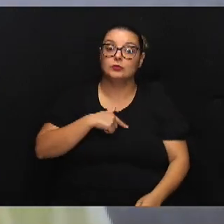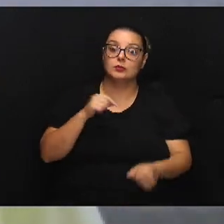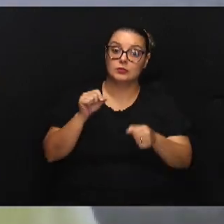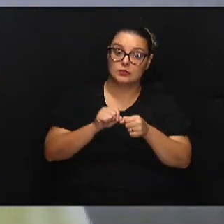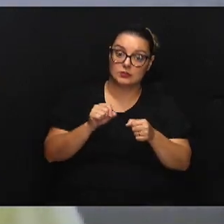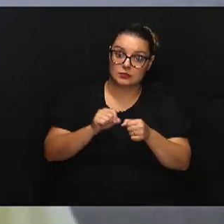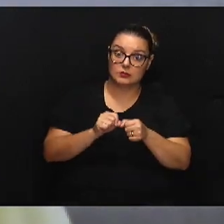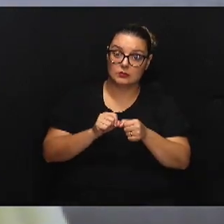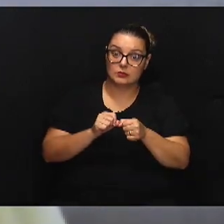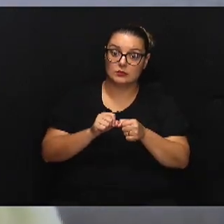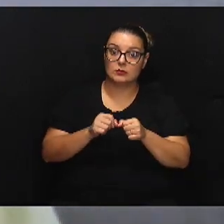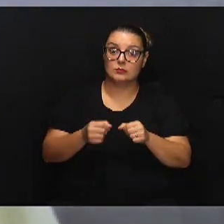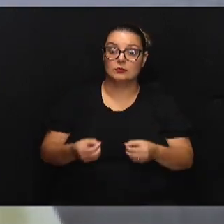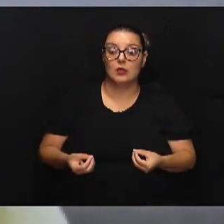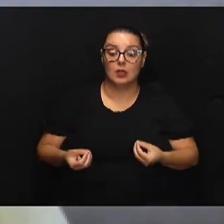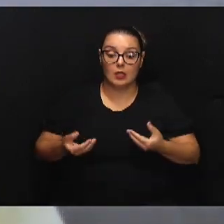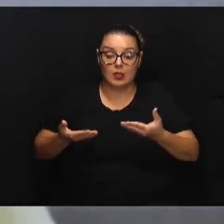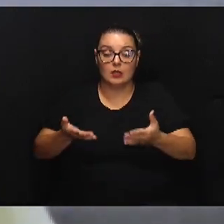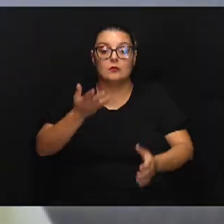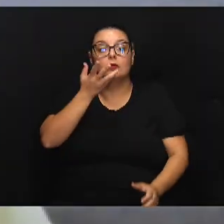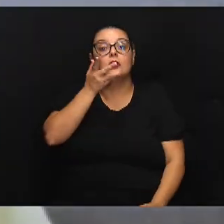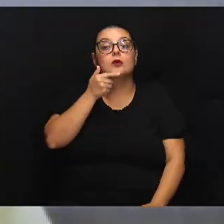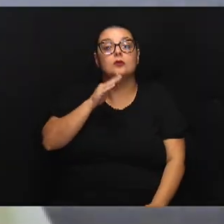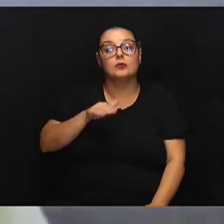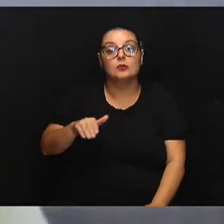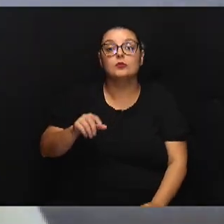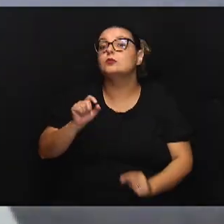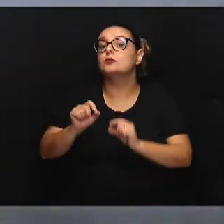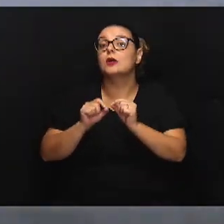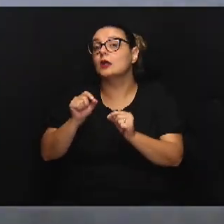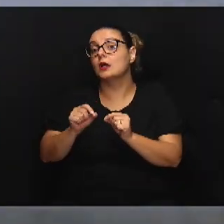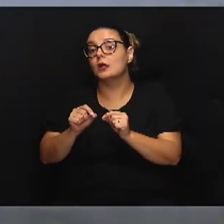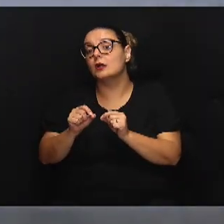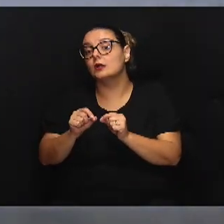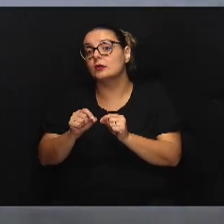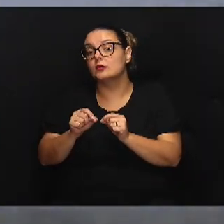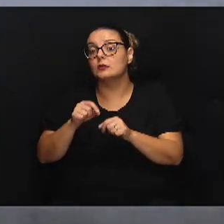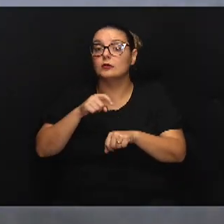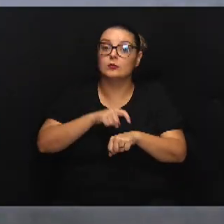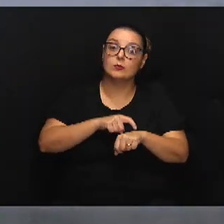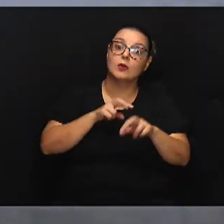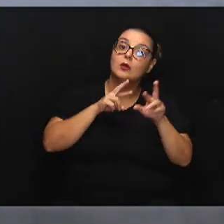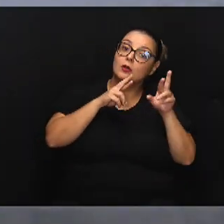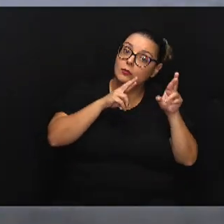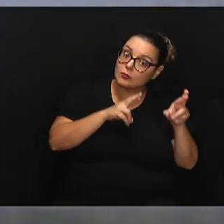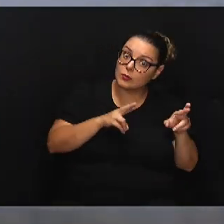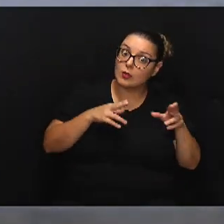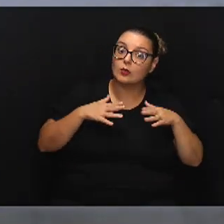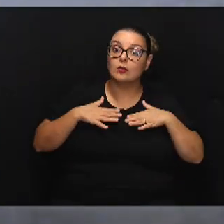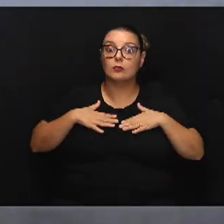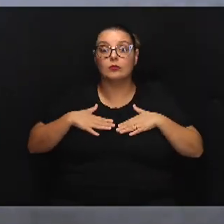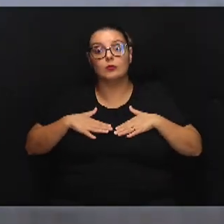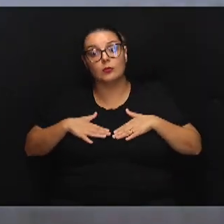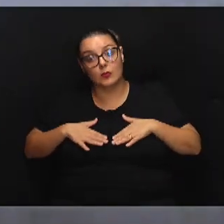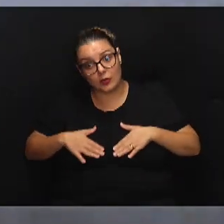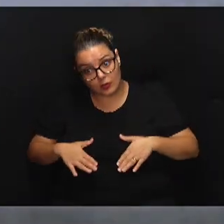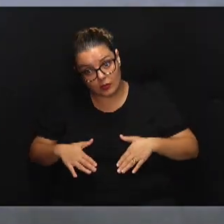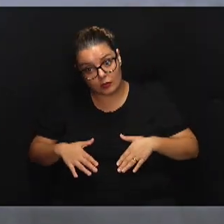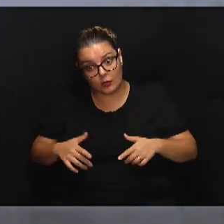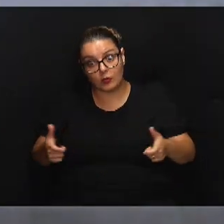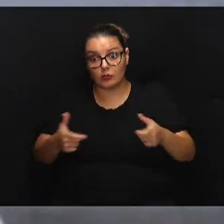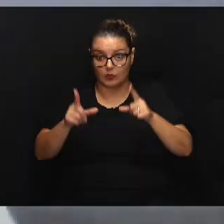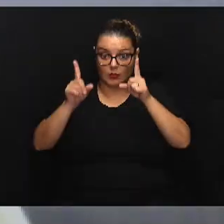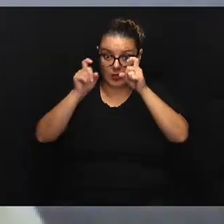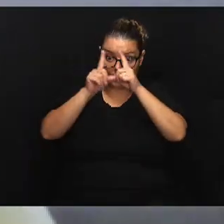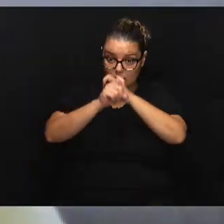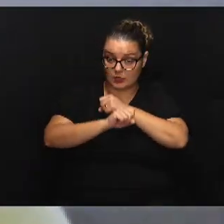nós proporcionamos com essa criança o quê? Uma hora de dormir com menos